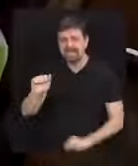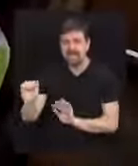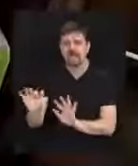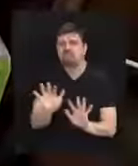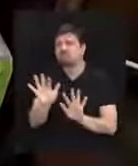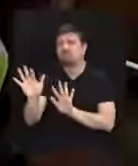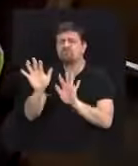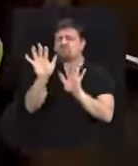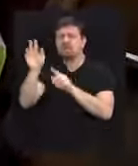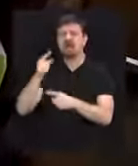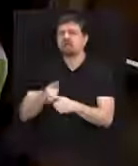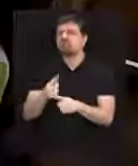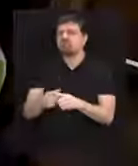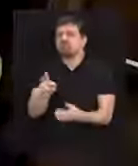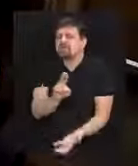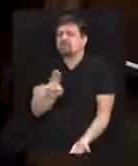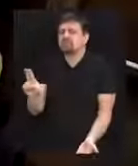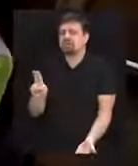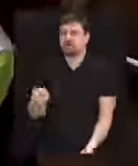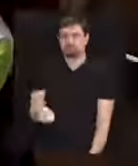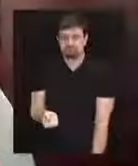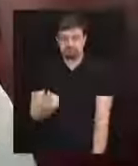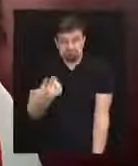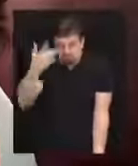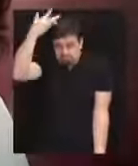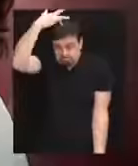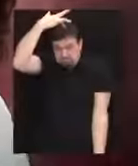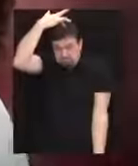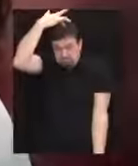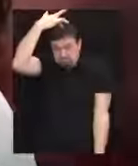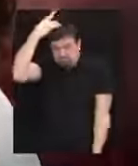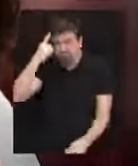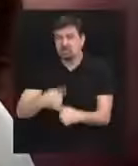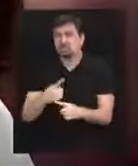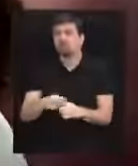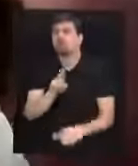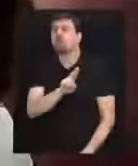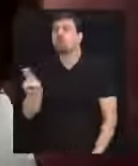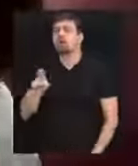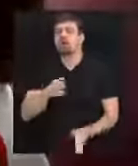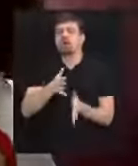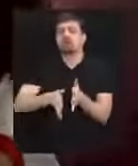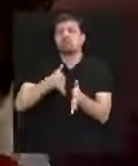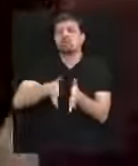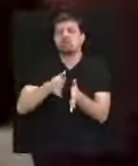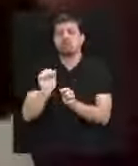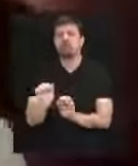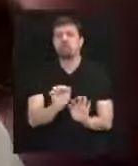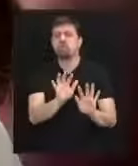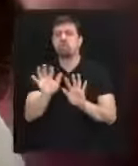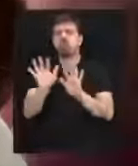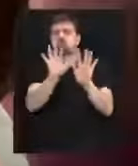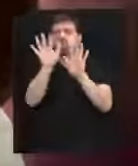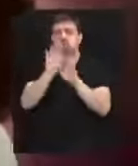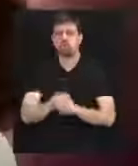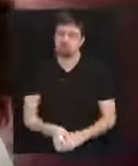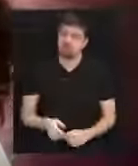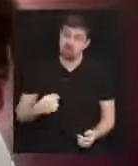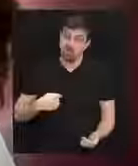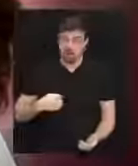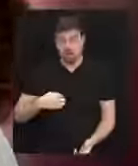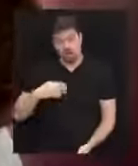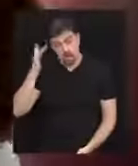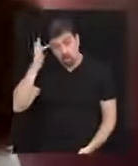Por que será que chama Maria Fumaça? Não sei. Você sabe por que chama Maria Fumaça? Não. Faz ideia? Era o